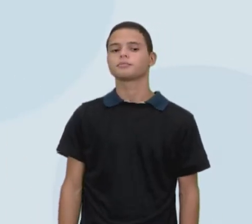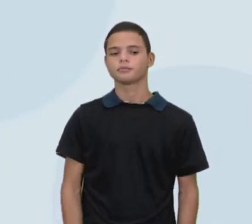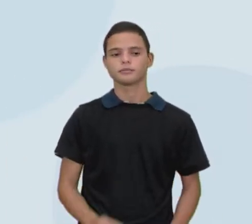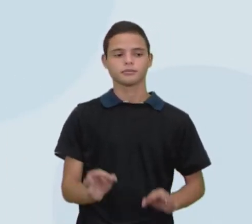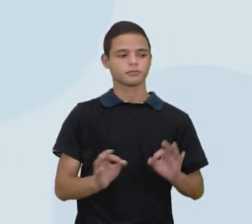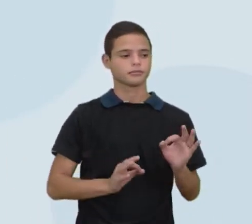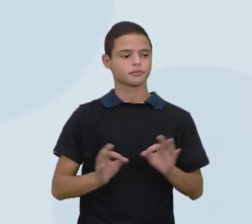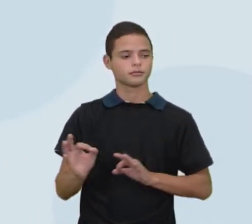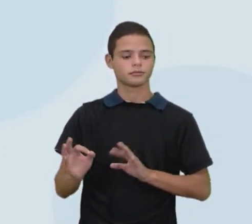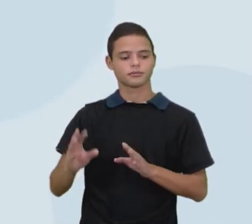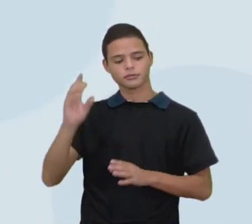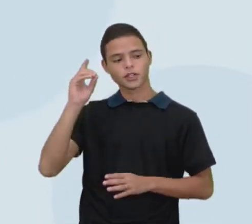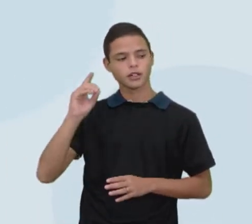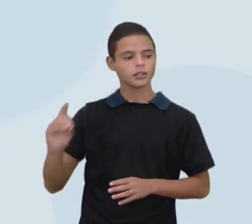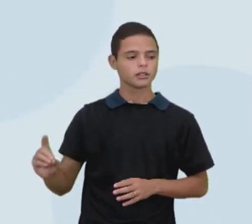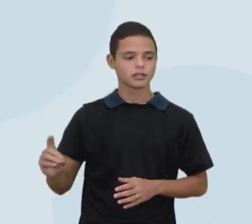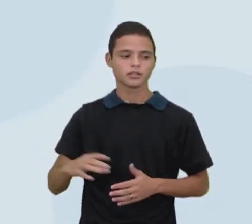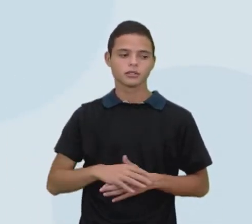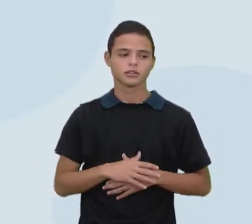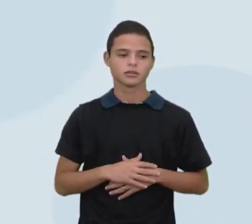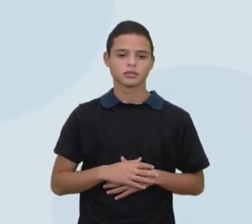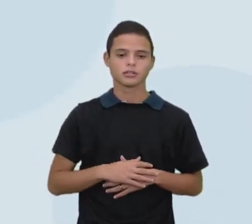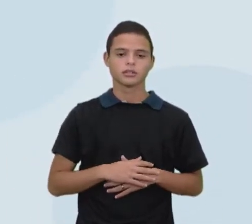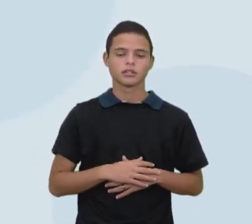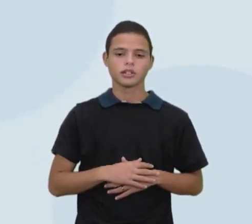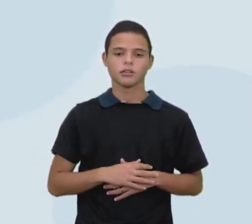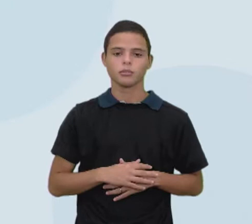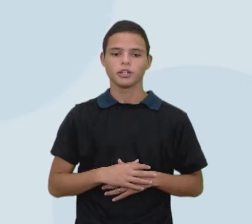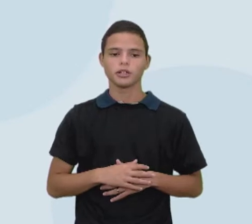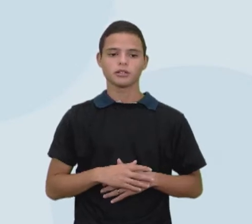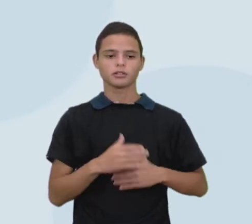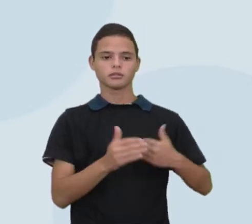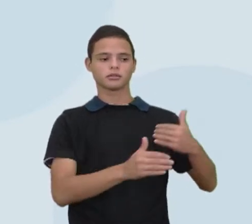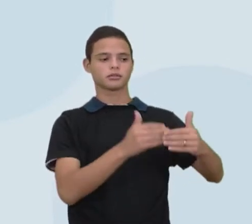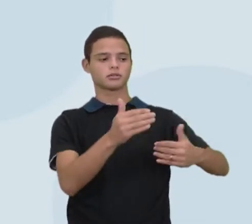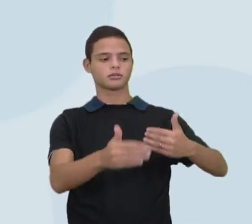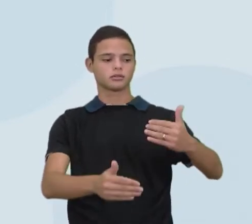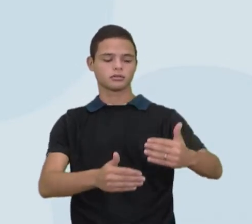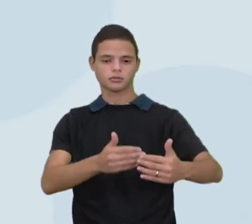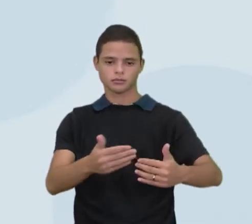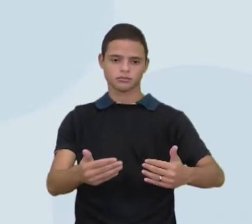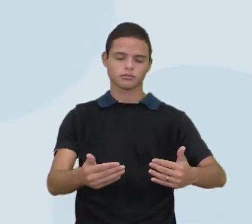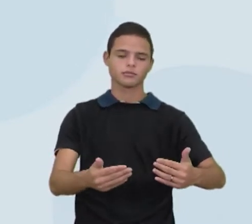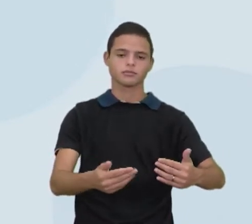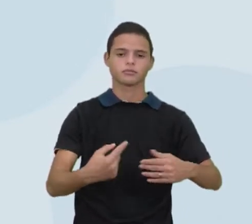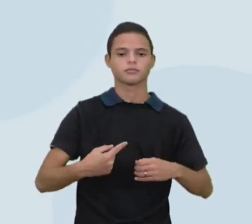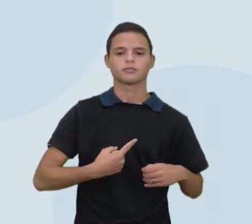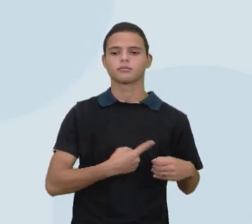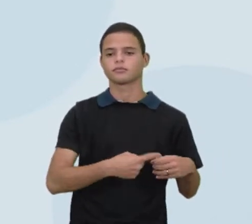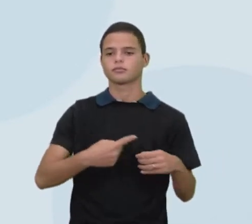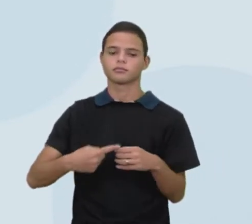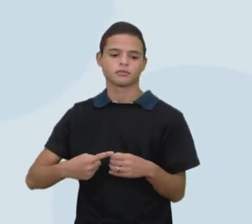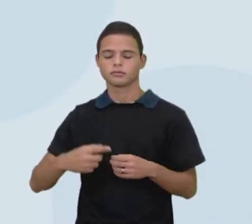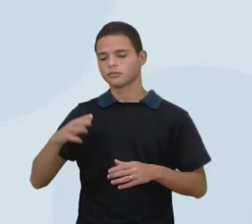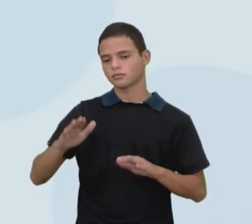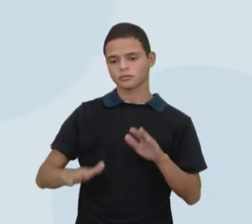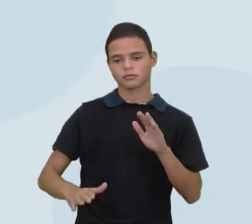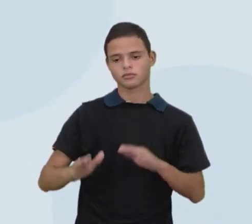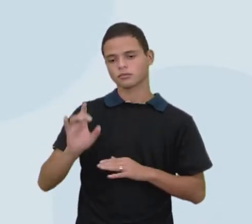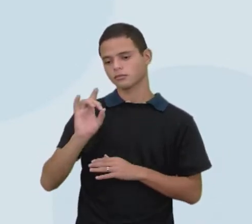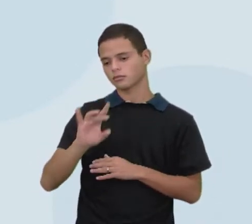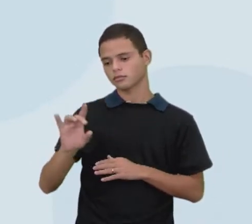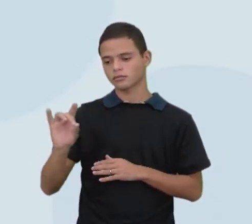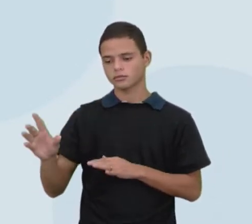um município é o instrumento básico de política de desenvolvimento urbano, determinante para todos os agentes públicos